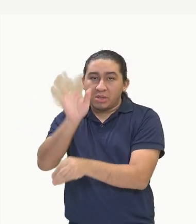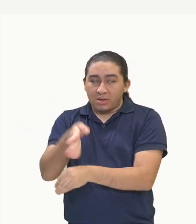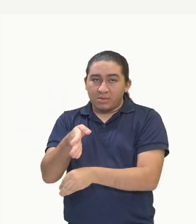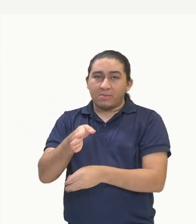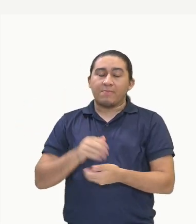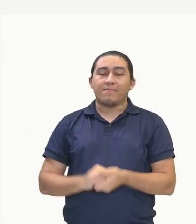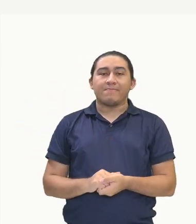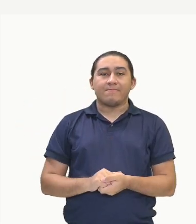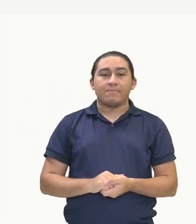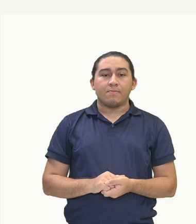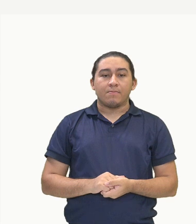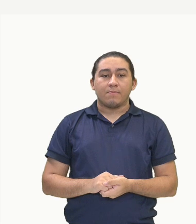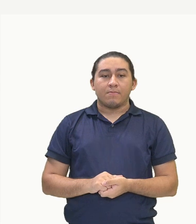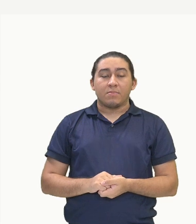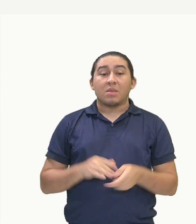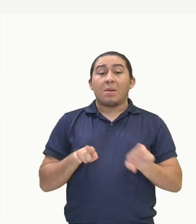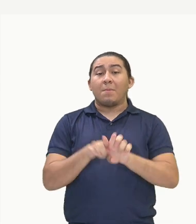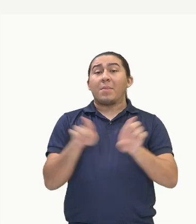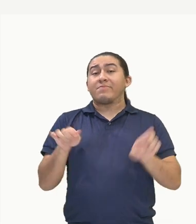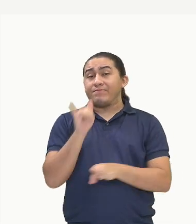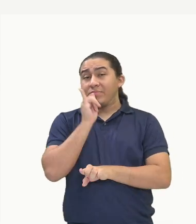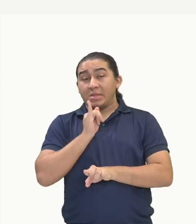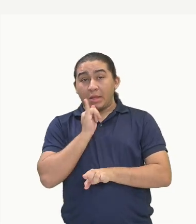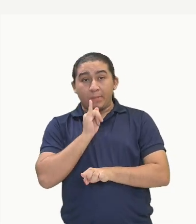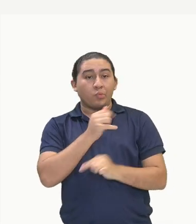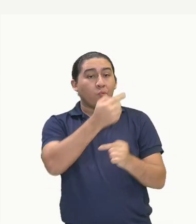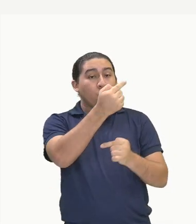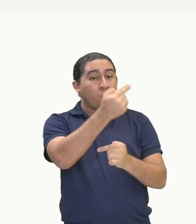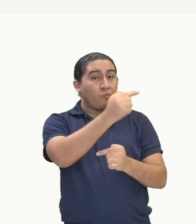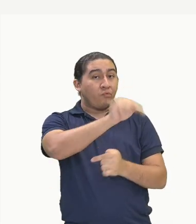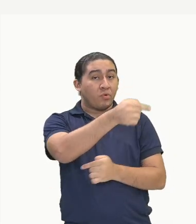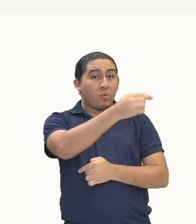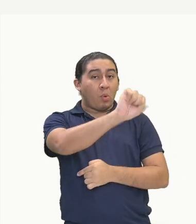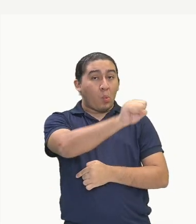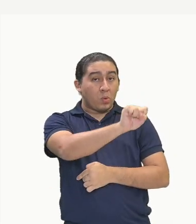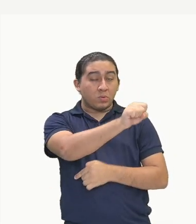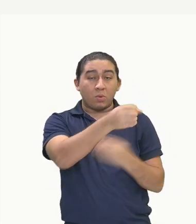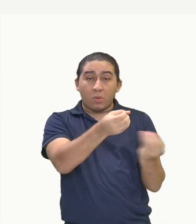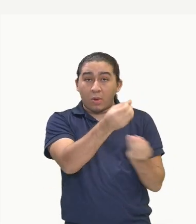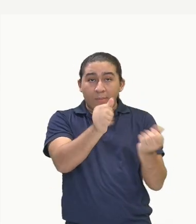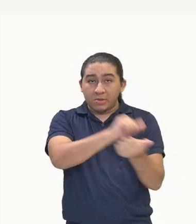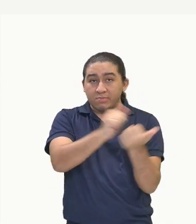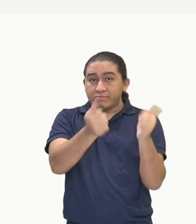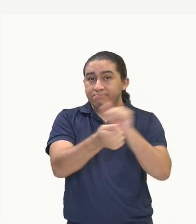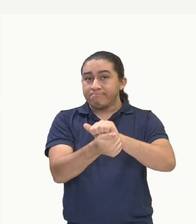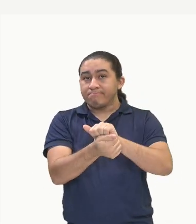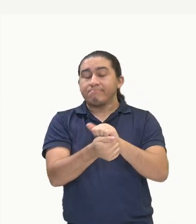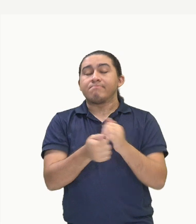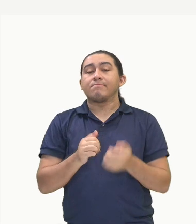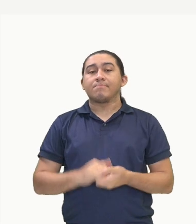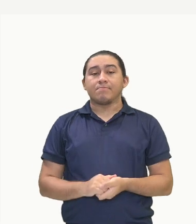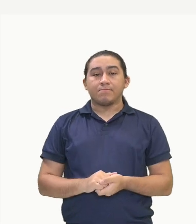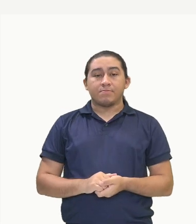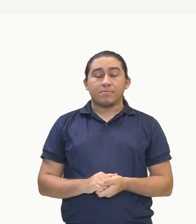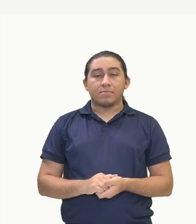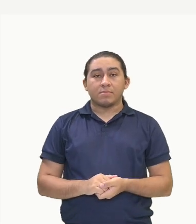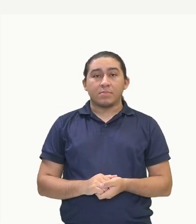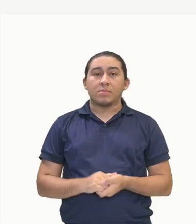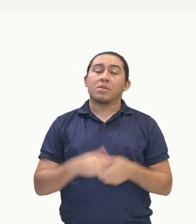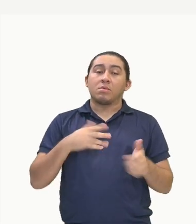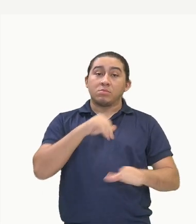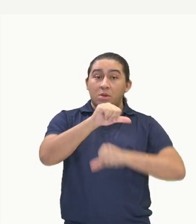Tudo certo? Como faremos, então, o segundo exemplo? 1,8. Como é que a gente faz? Transforma em fração